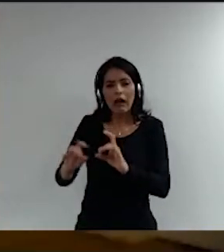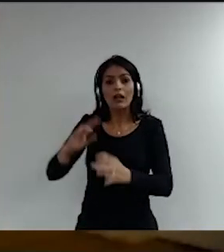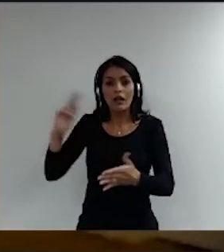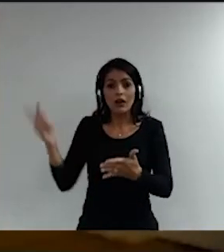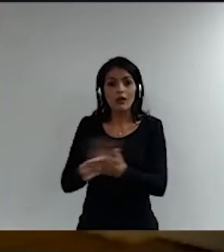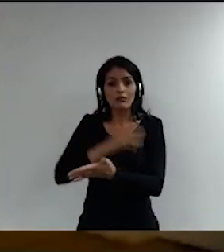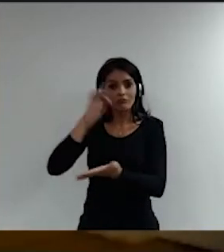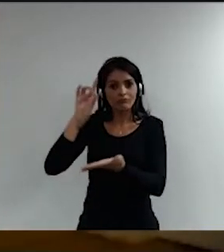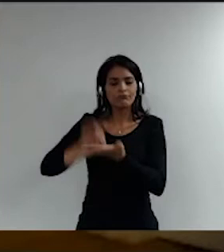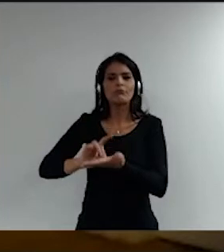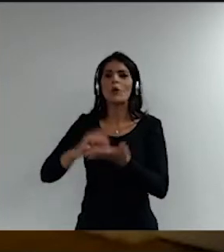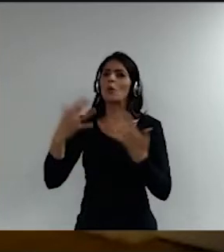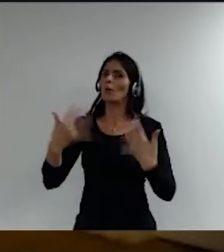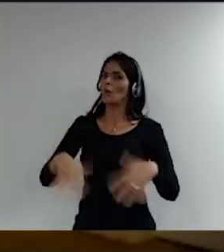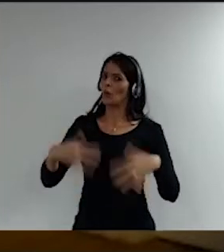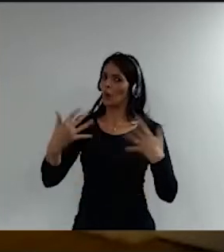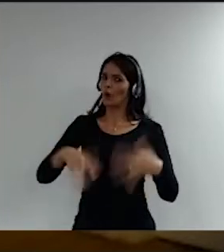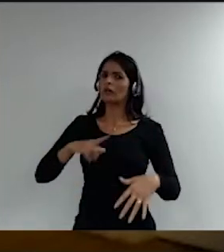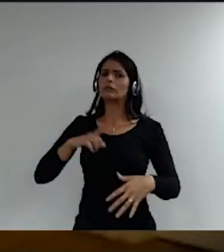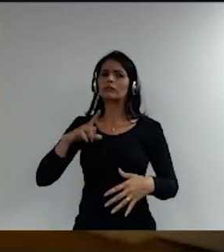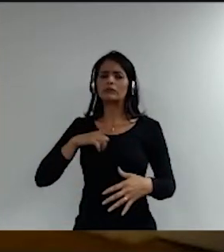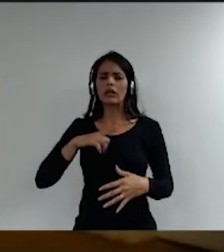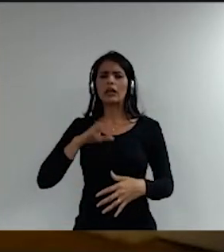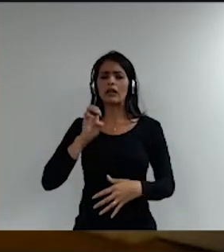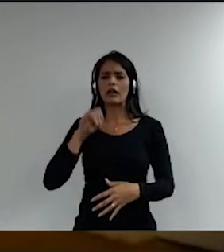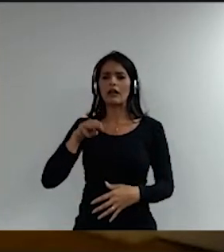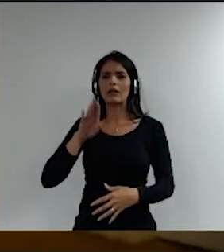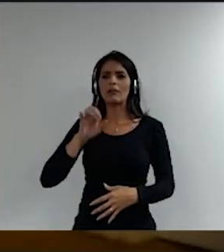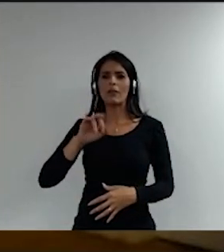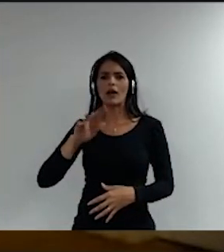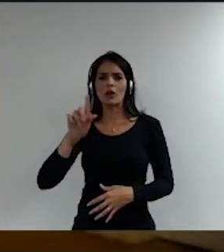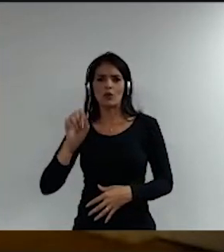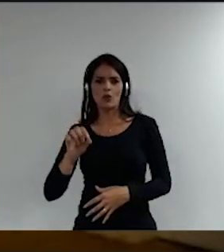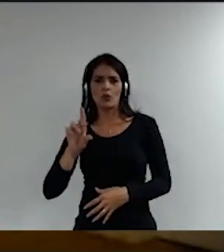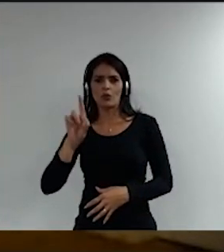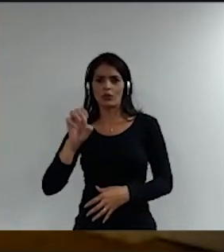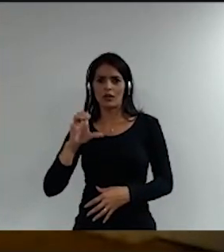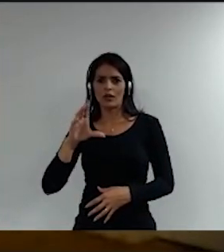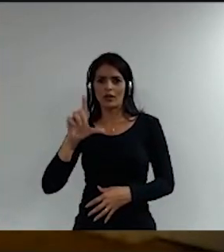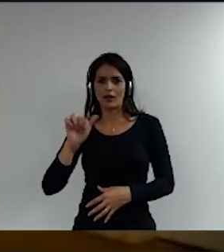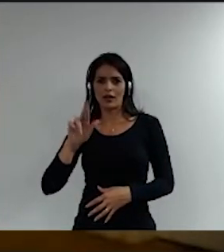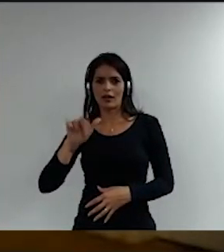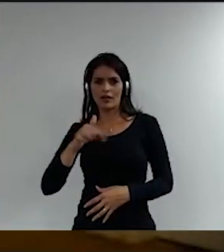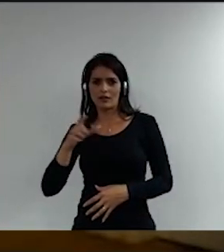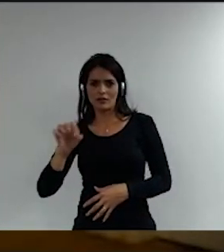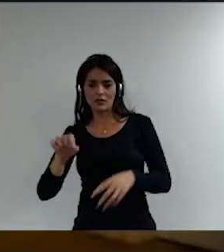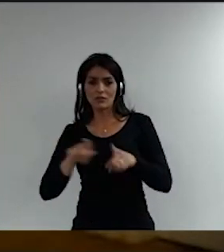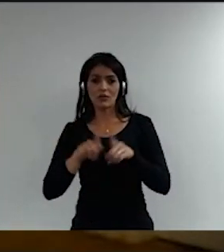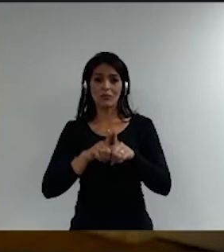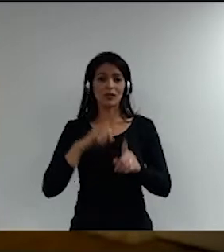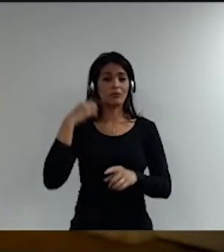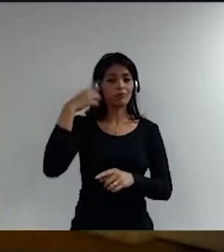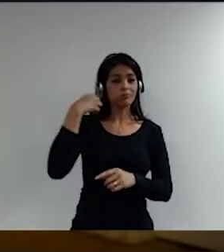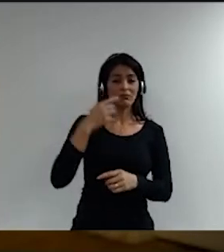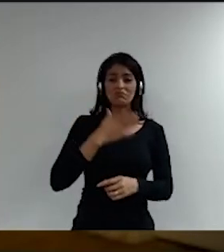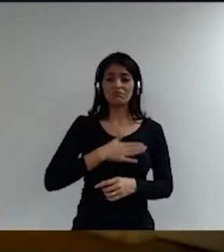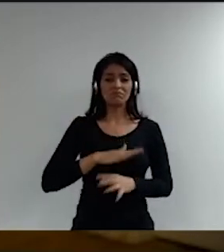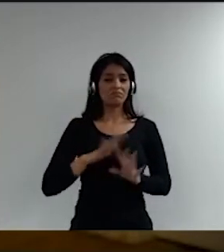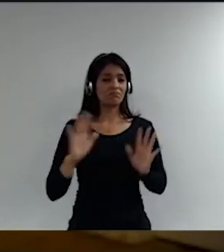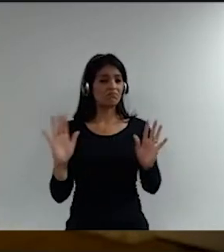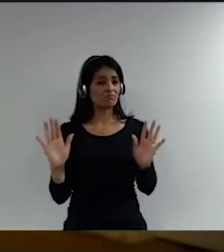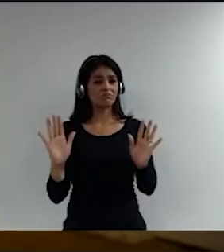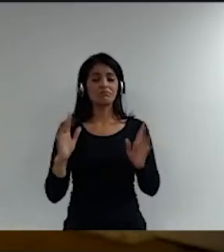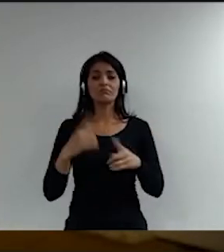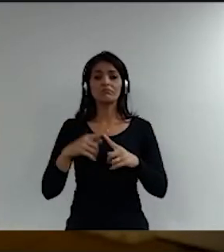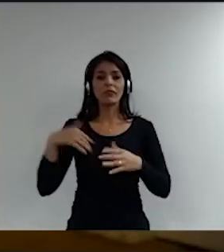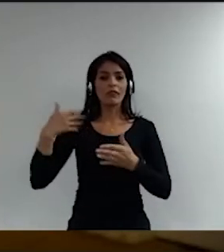Daí um grande número de embargos de declaração e, quando não, de insatisfação dos advogados dizer minha tese não